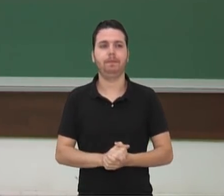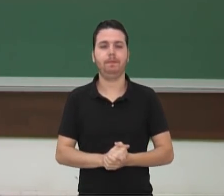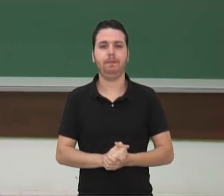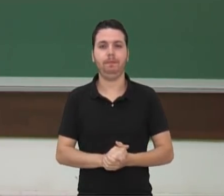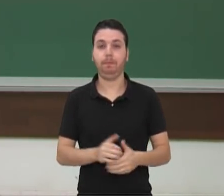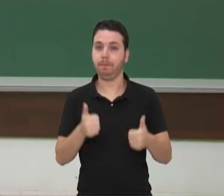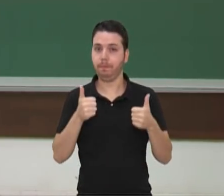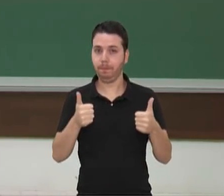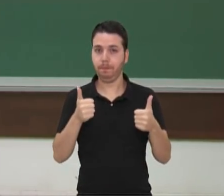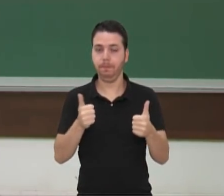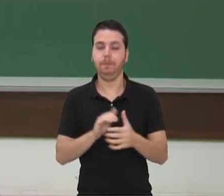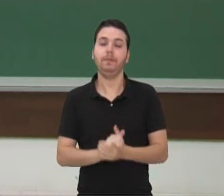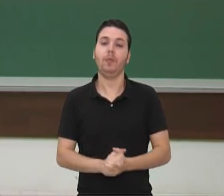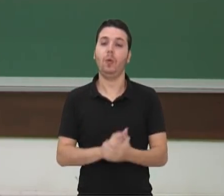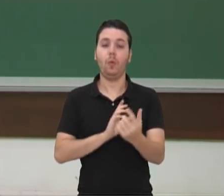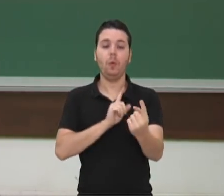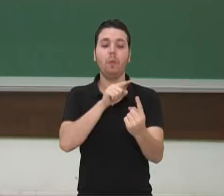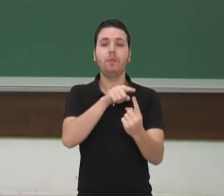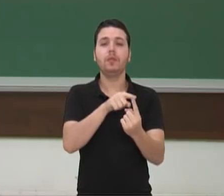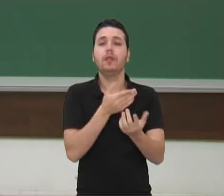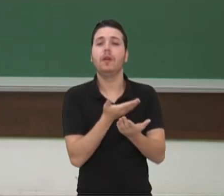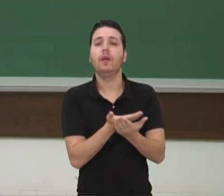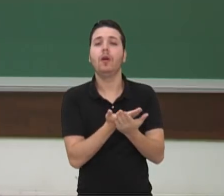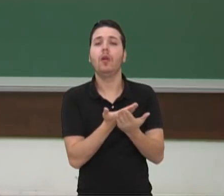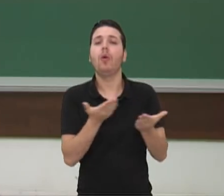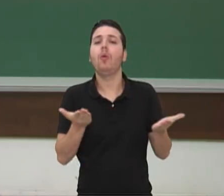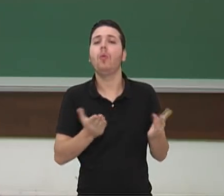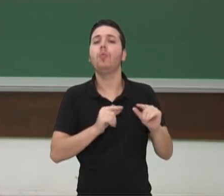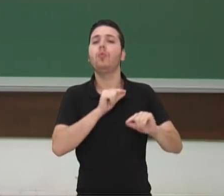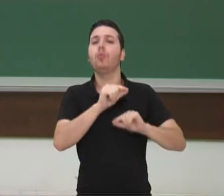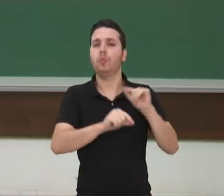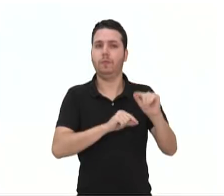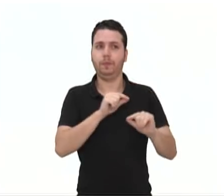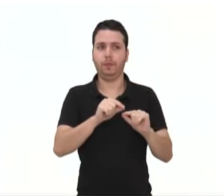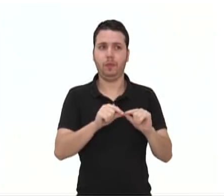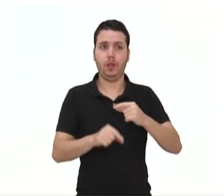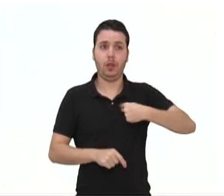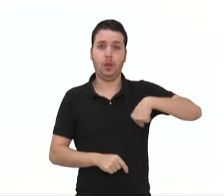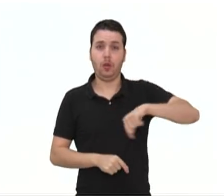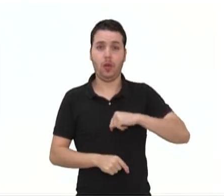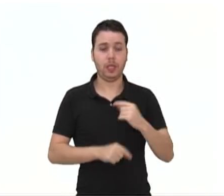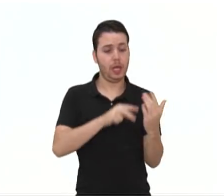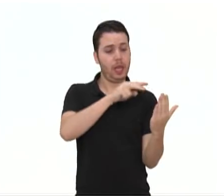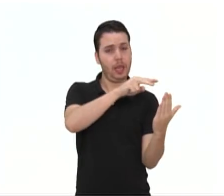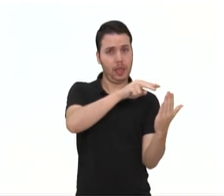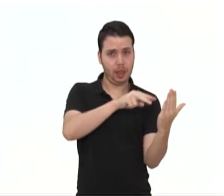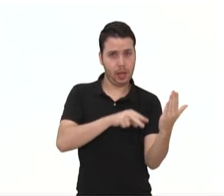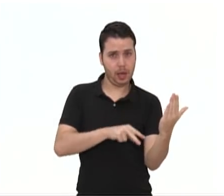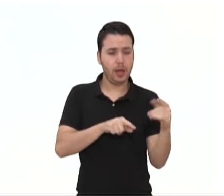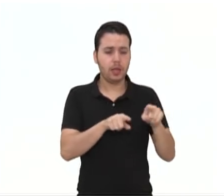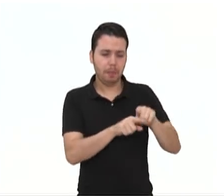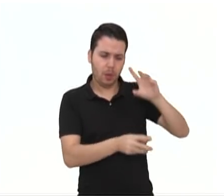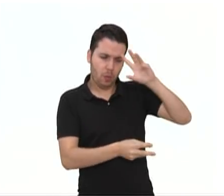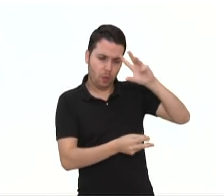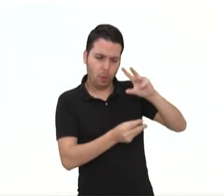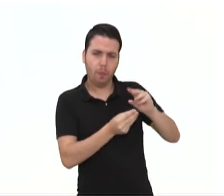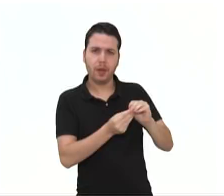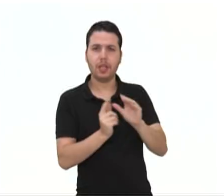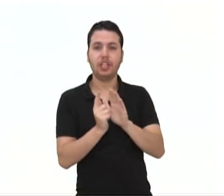O objetivo da nossa aula de hoje, nós vamos ler e interpretar um gênero textual